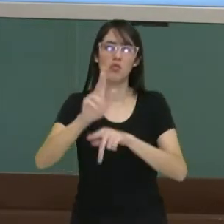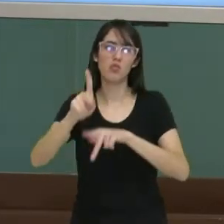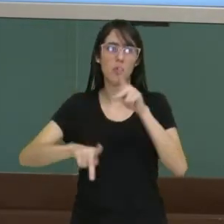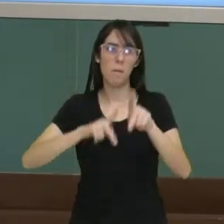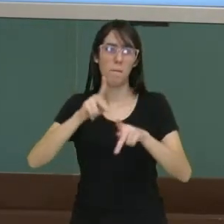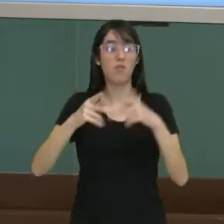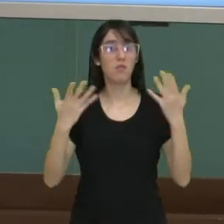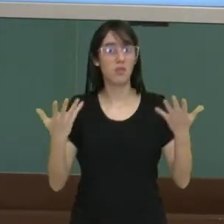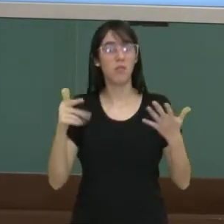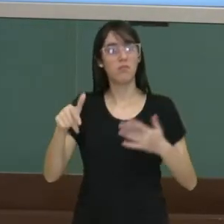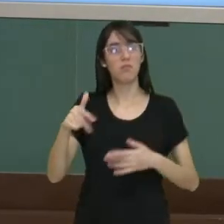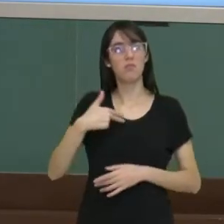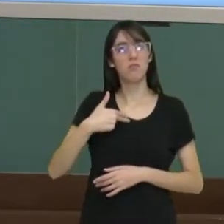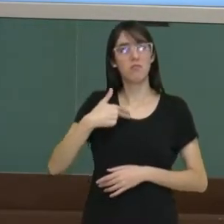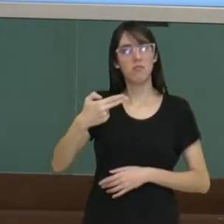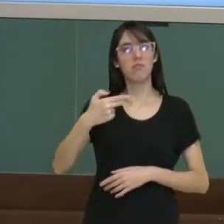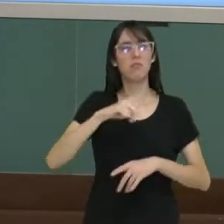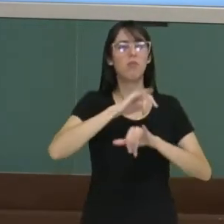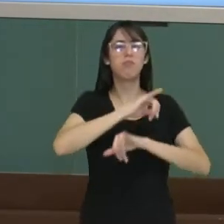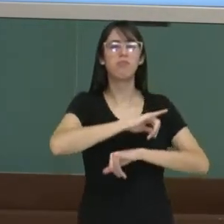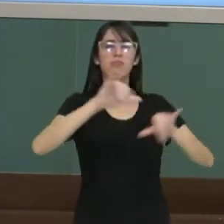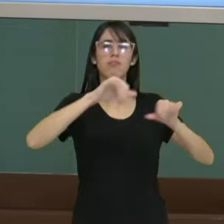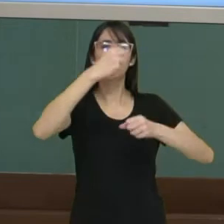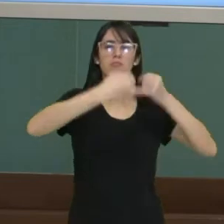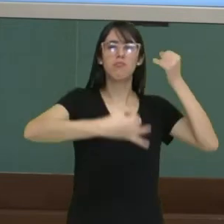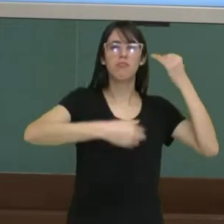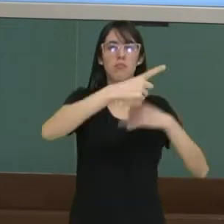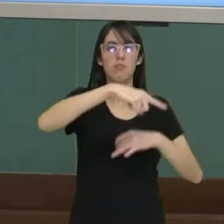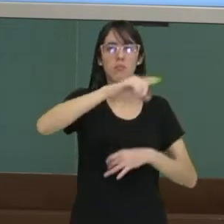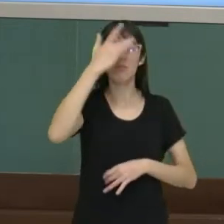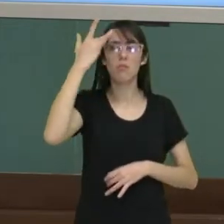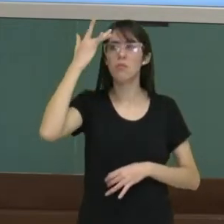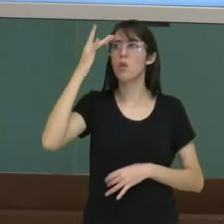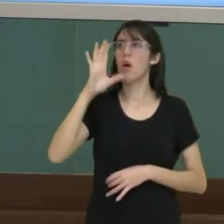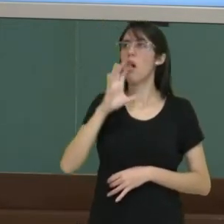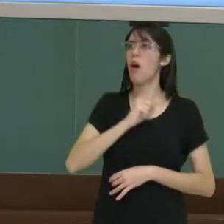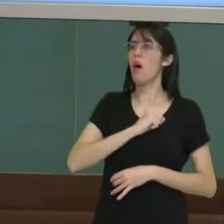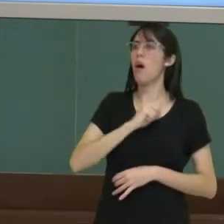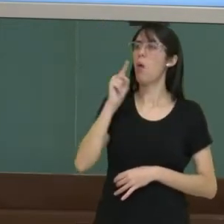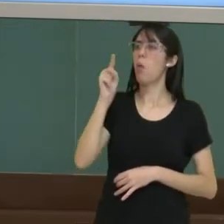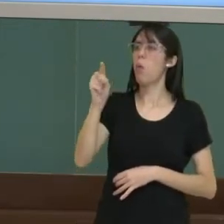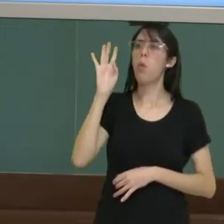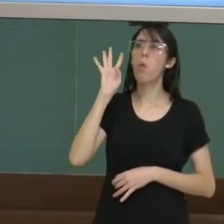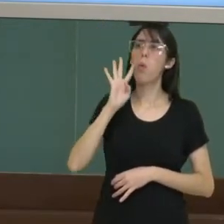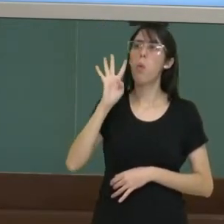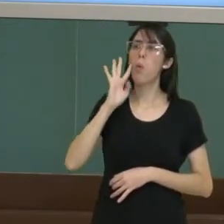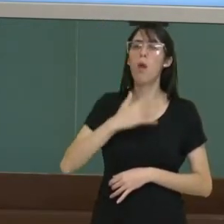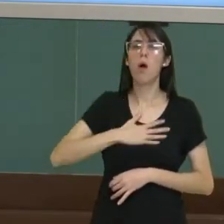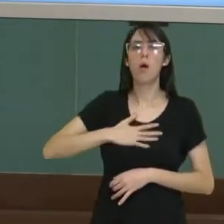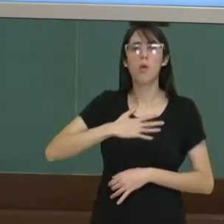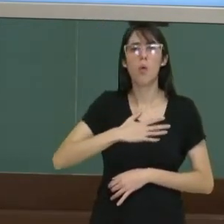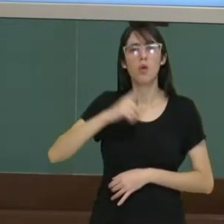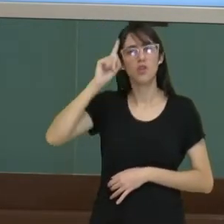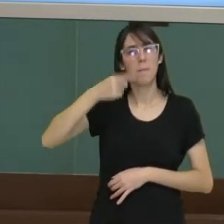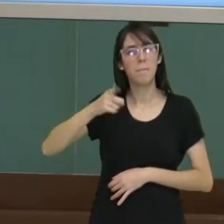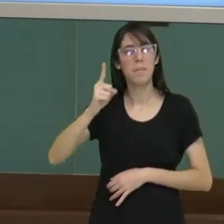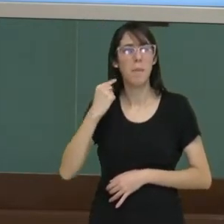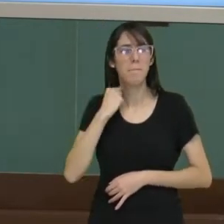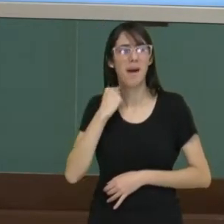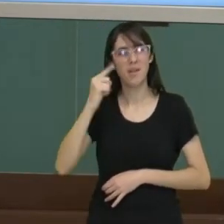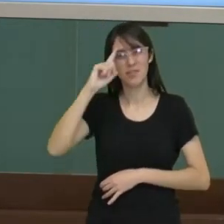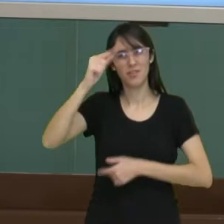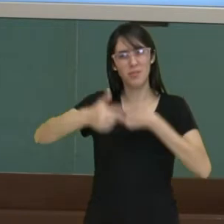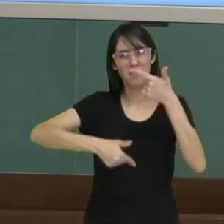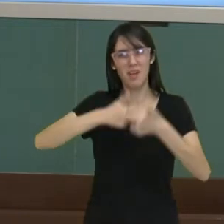vai pegar, o trabalhador realmente vai gostar do Dia do Trabalhador, vai gostar muito do Getúlio Vargas e ele vai ter um apoio